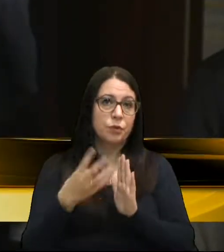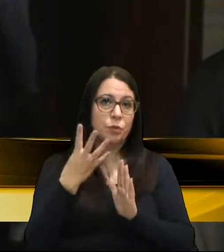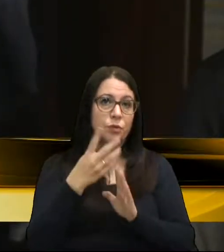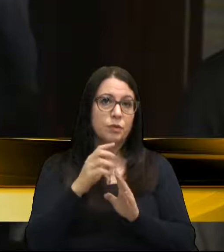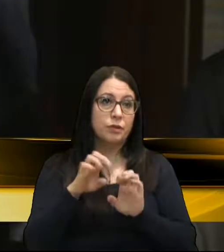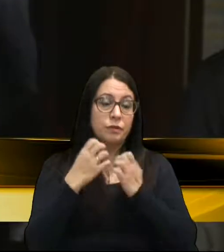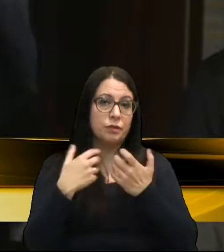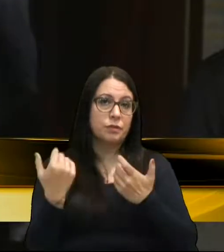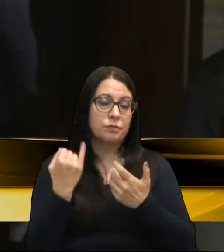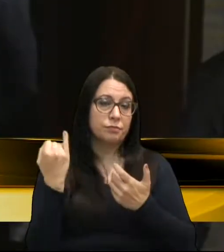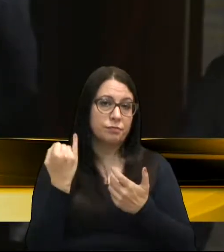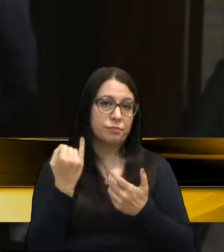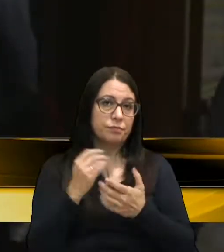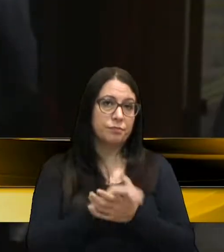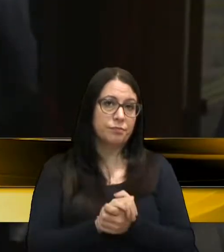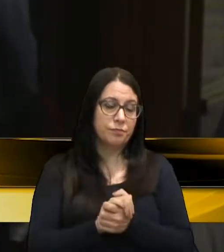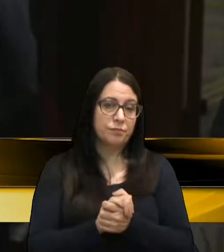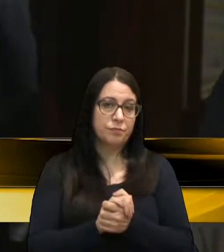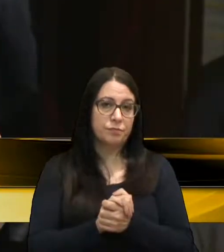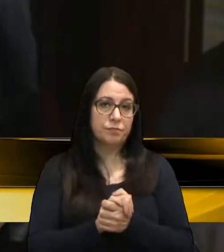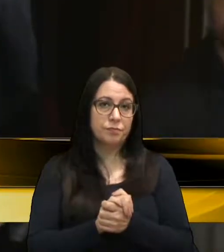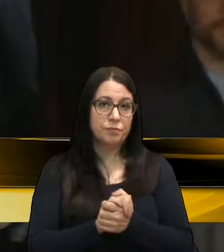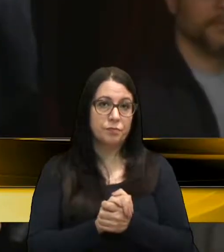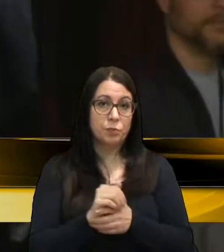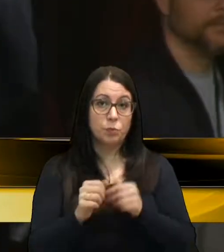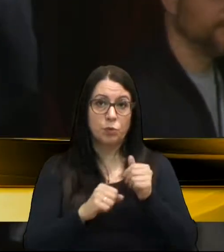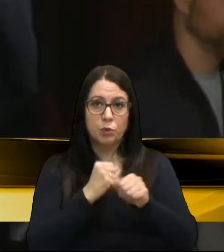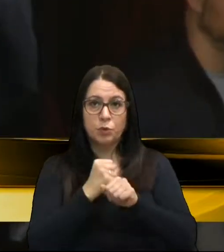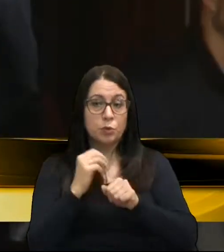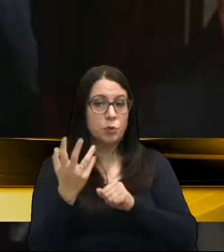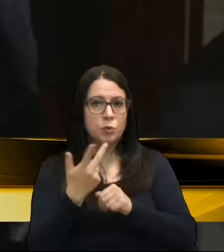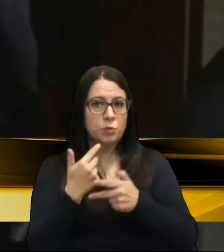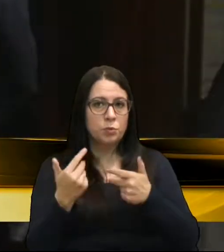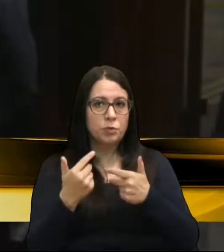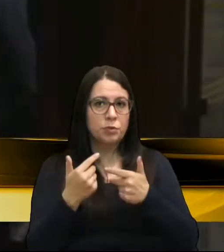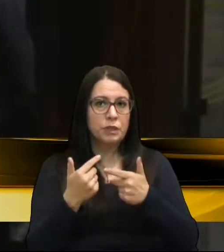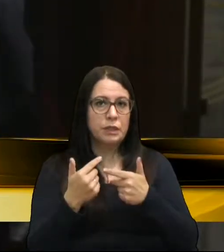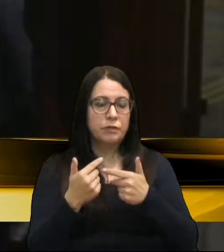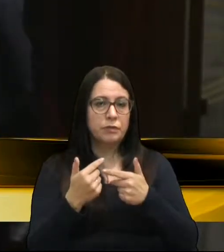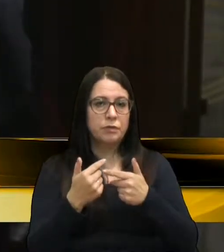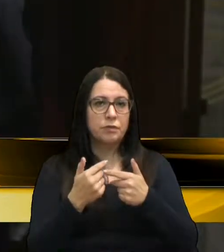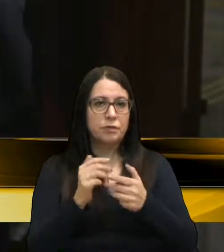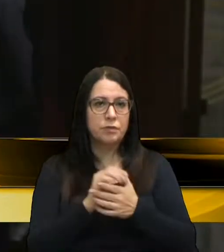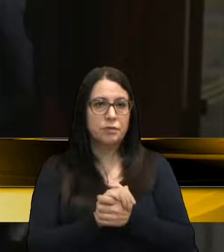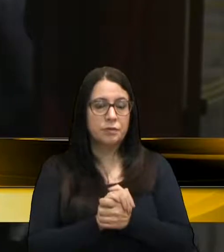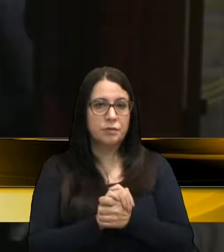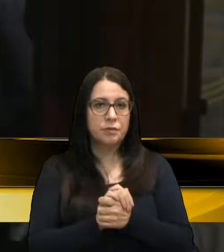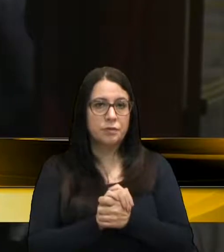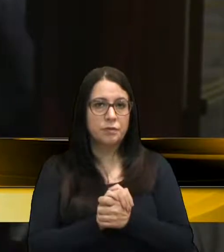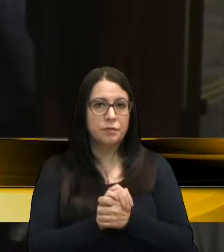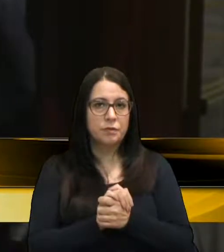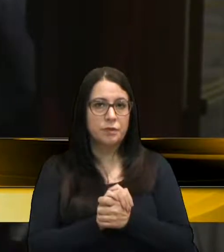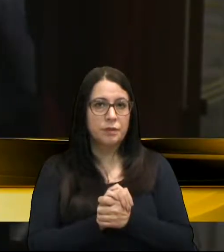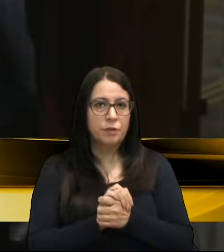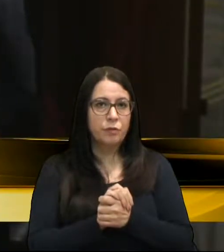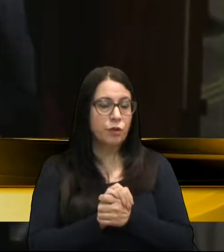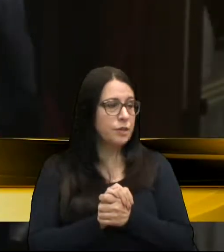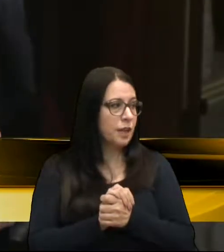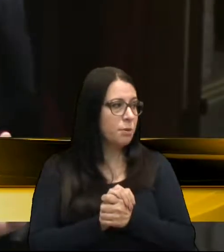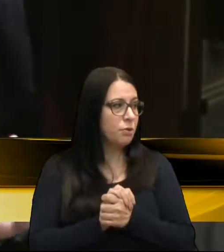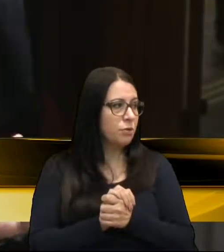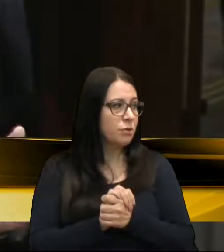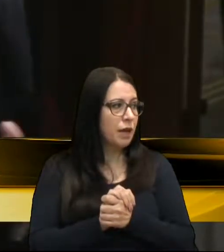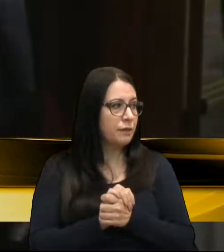permanentes no ano. E é tudo uma coisa, é tudo um somatório de turismo, são coisas que